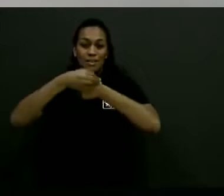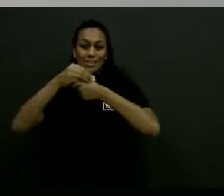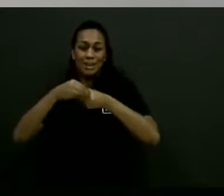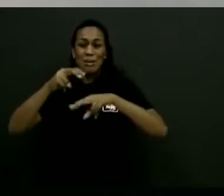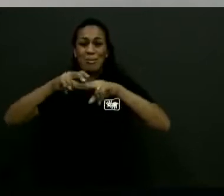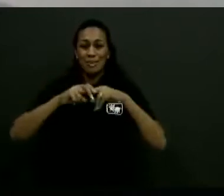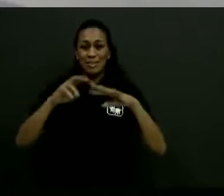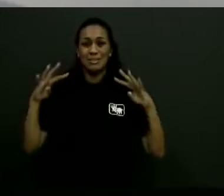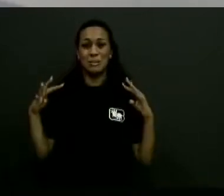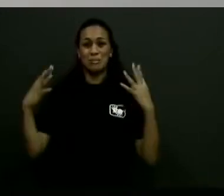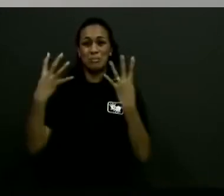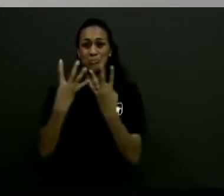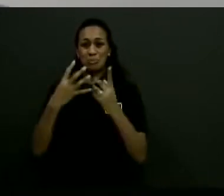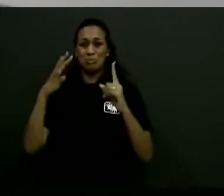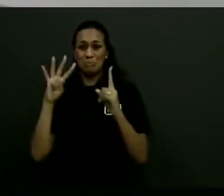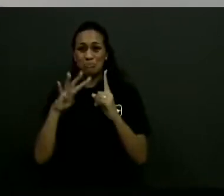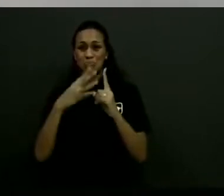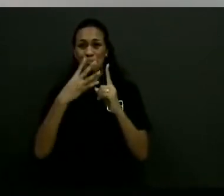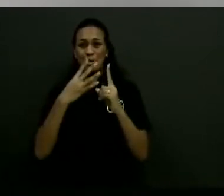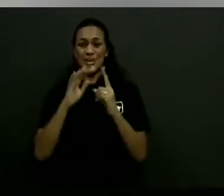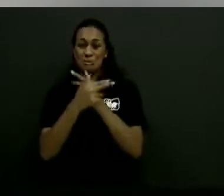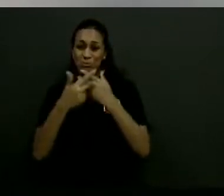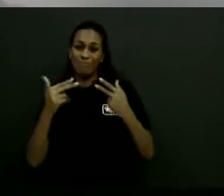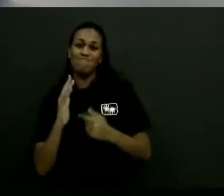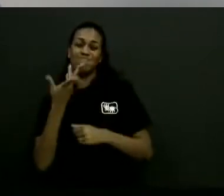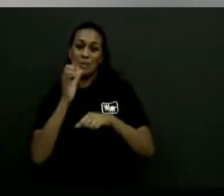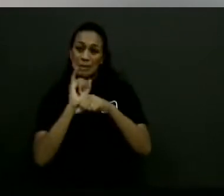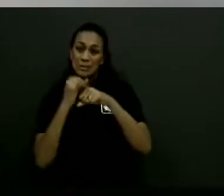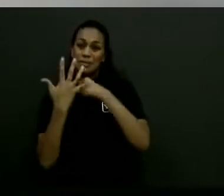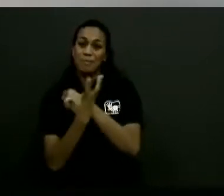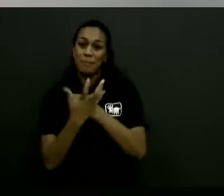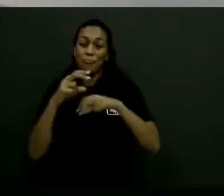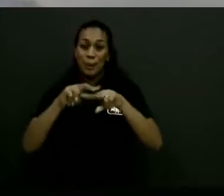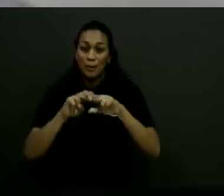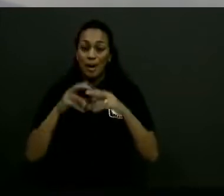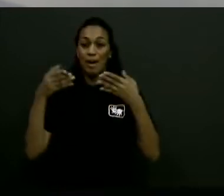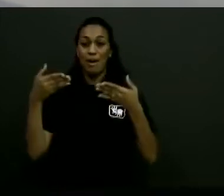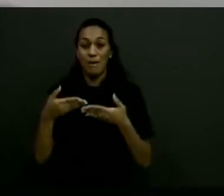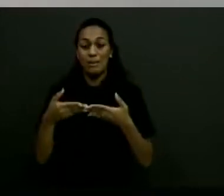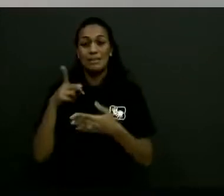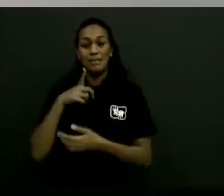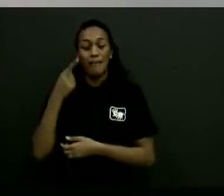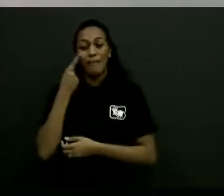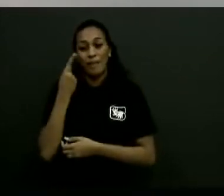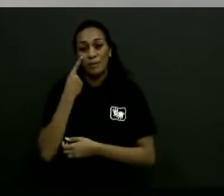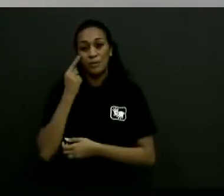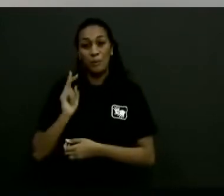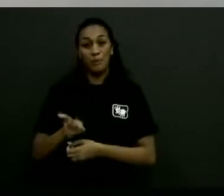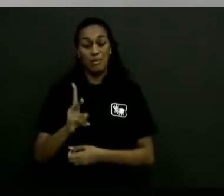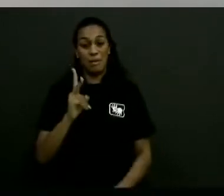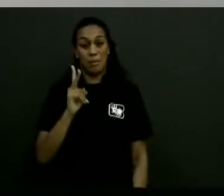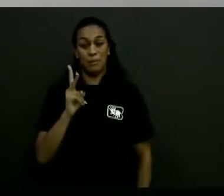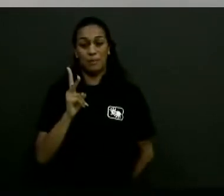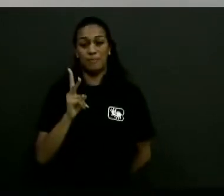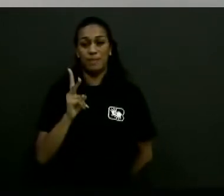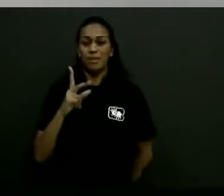pandemia e à reclusão que aconteceu aí. Então, de ponta a ponta, eu tenho feito contato